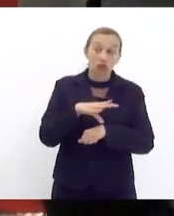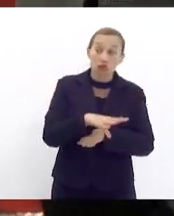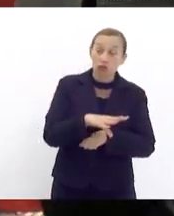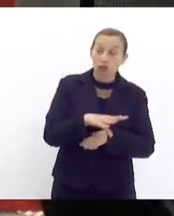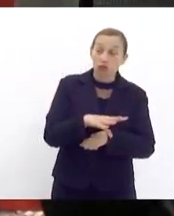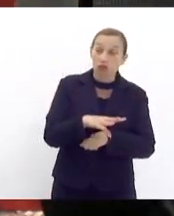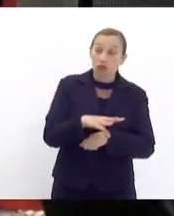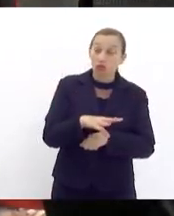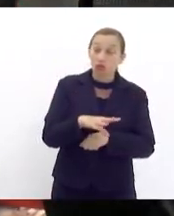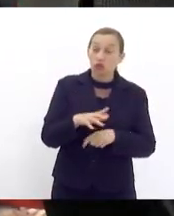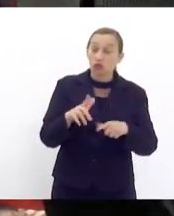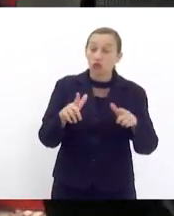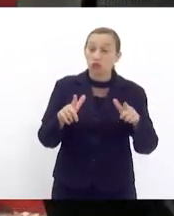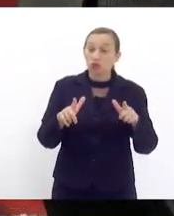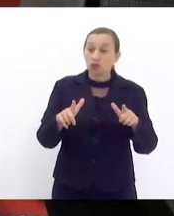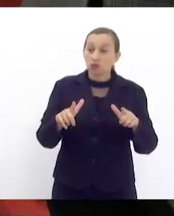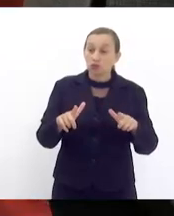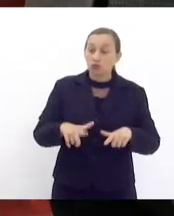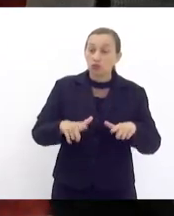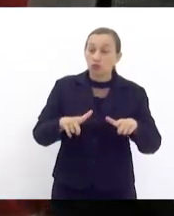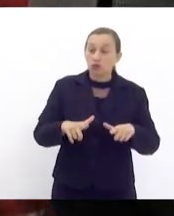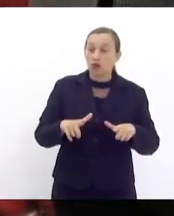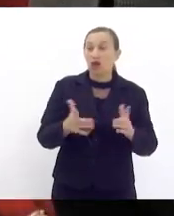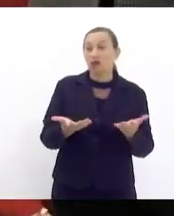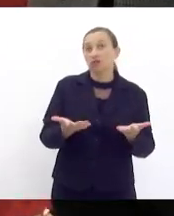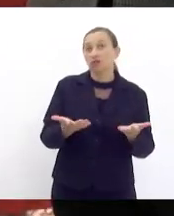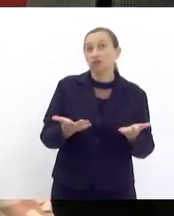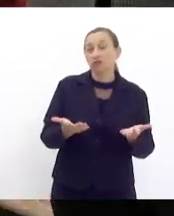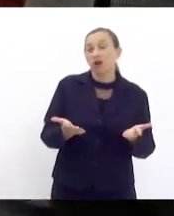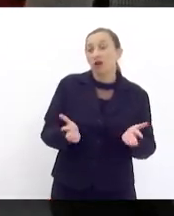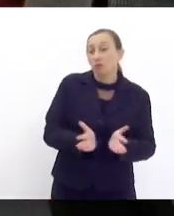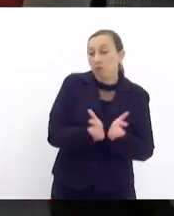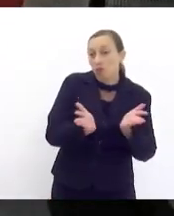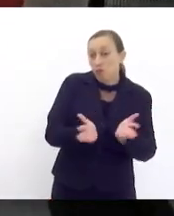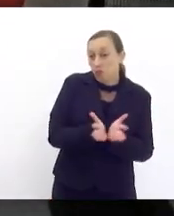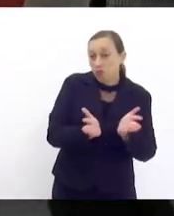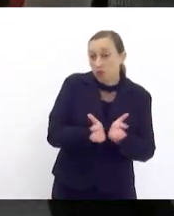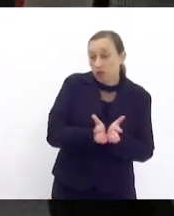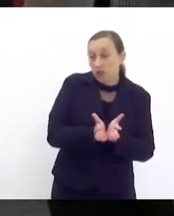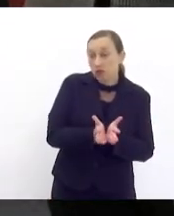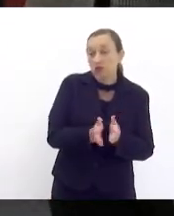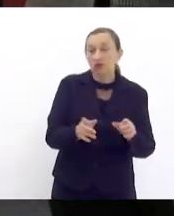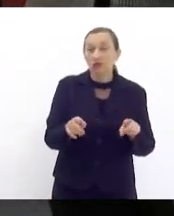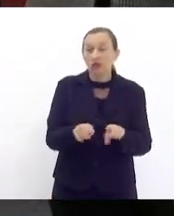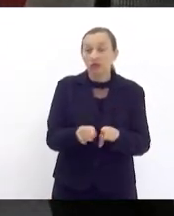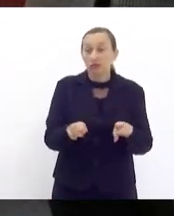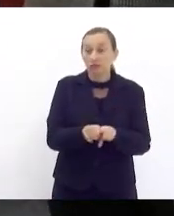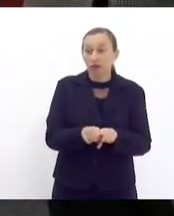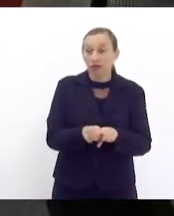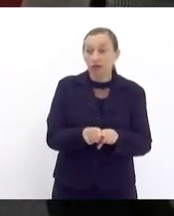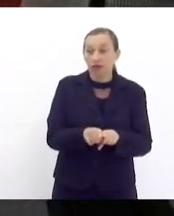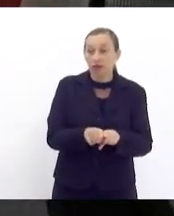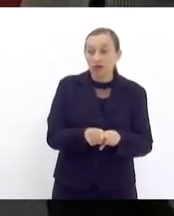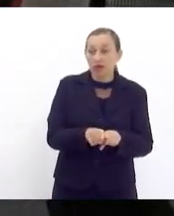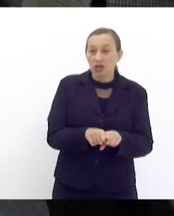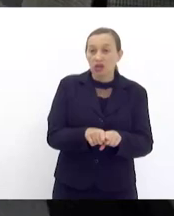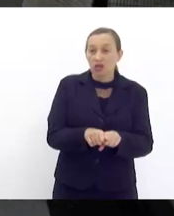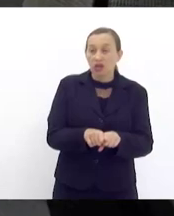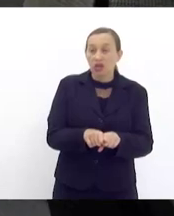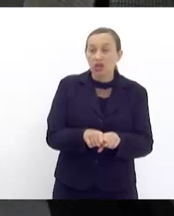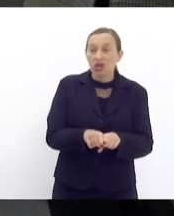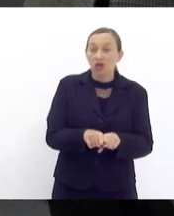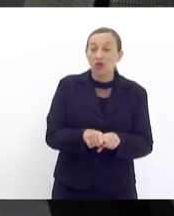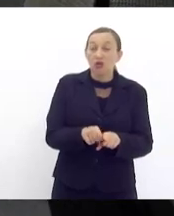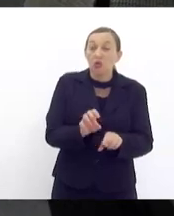um ciclo que envolve a pobreza e também abaixa escolaridades as meninas deixam